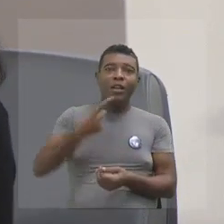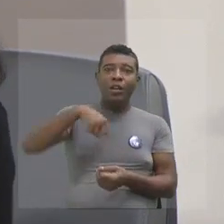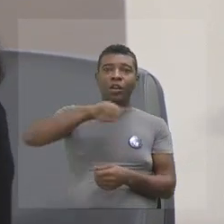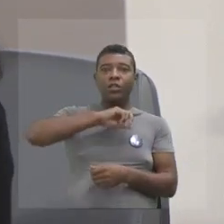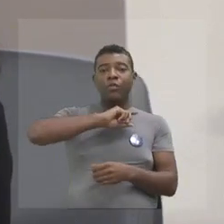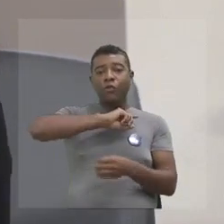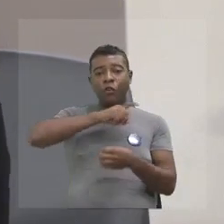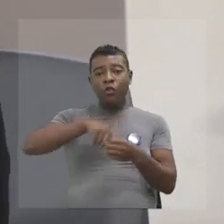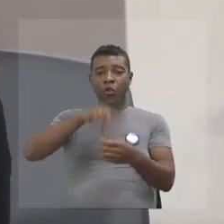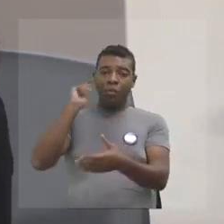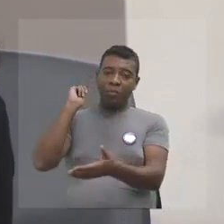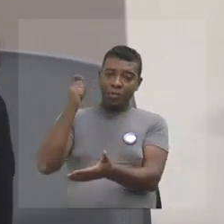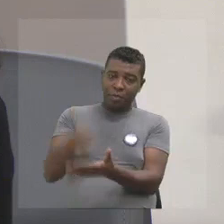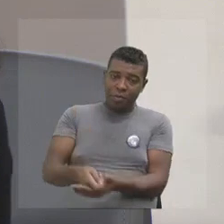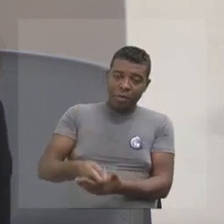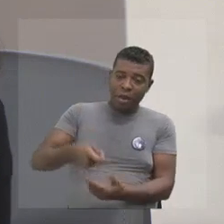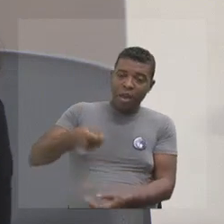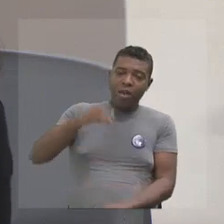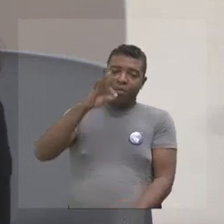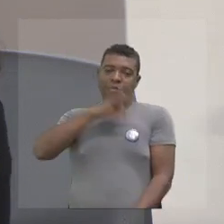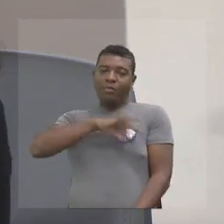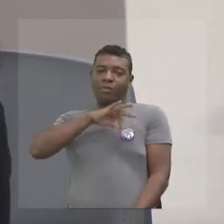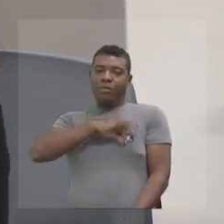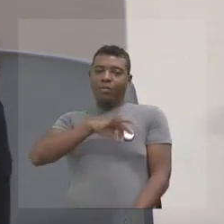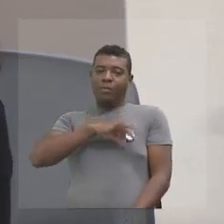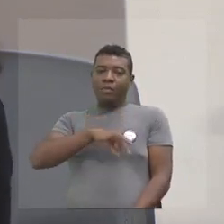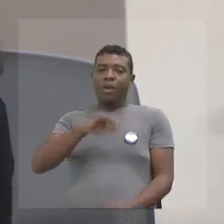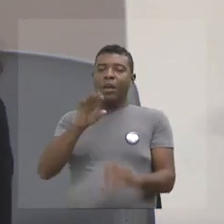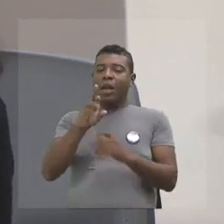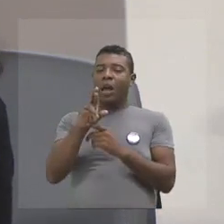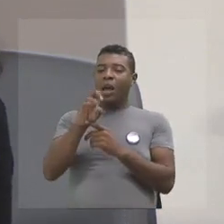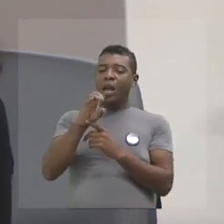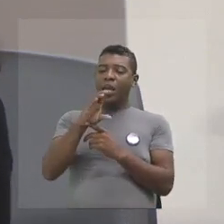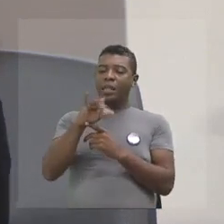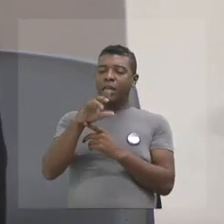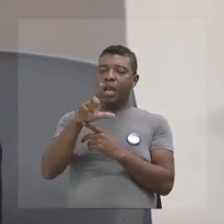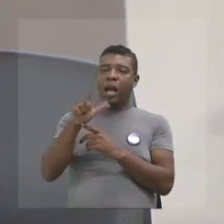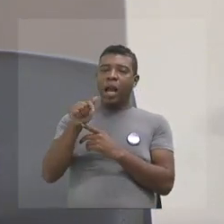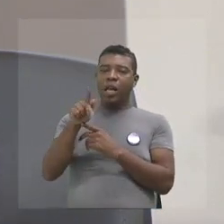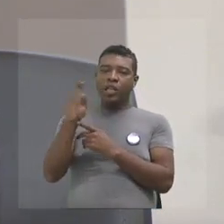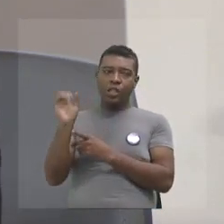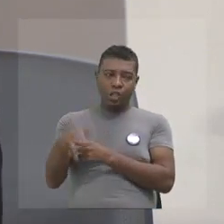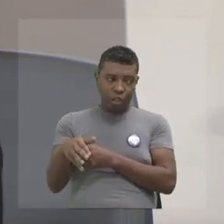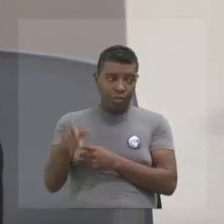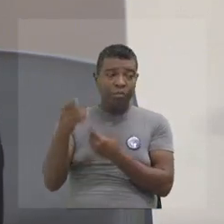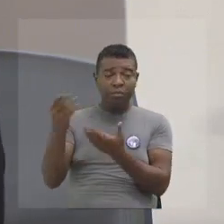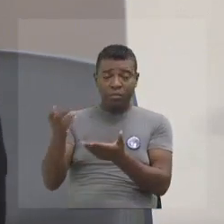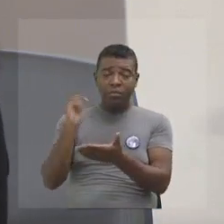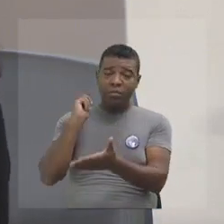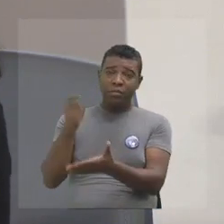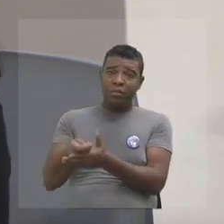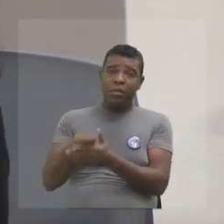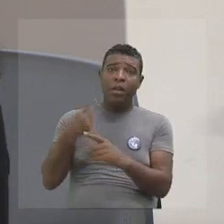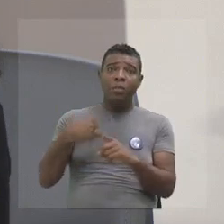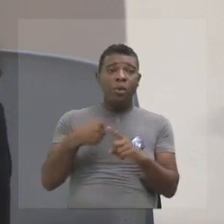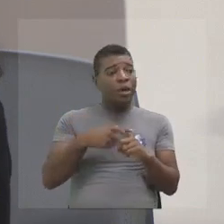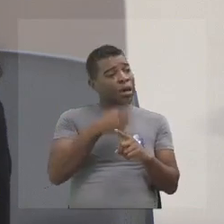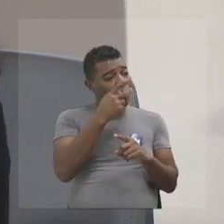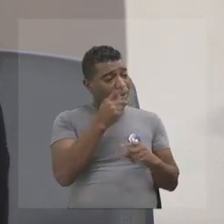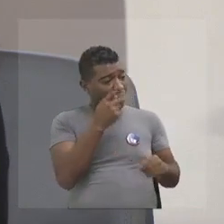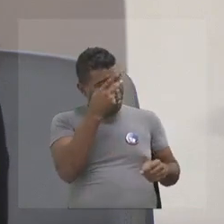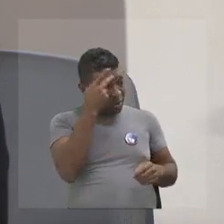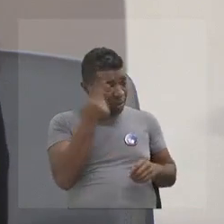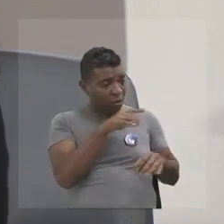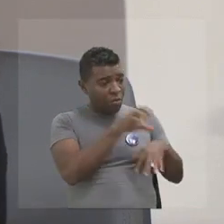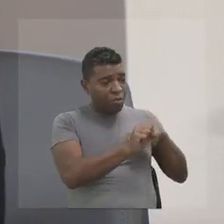uma política social ambiental tão importante para os catadores Os catadores tinham um grande passivo